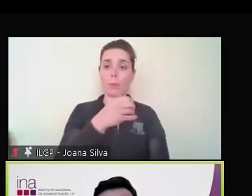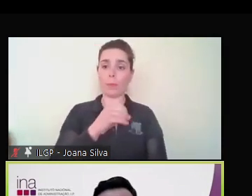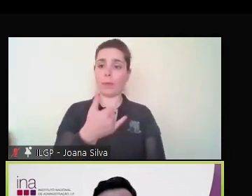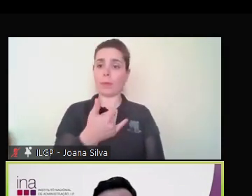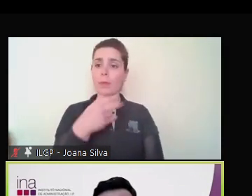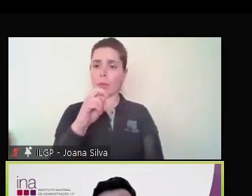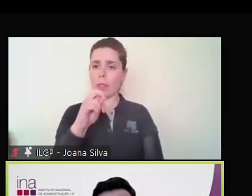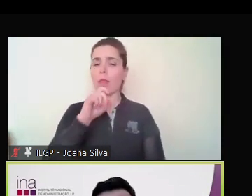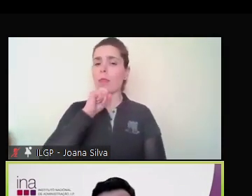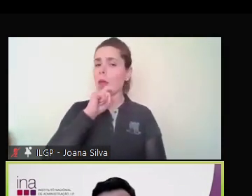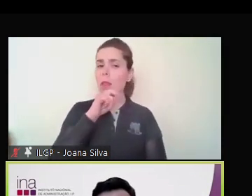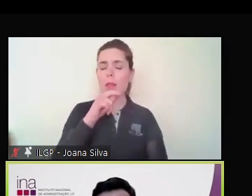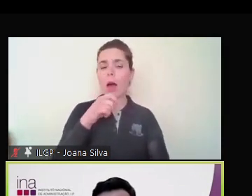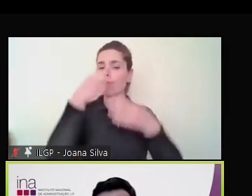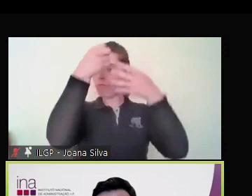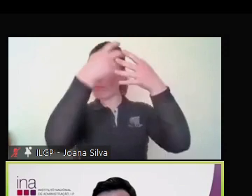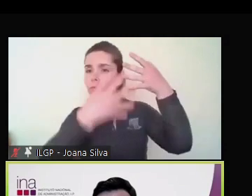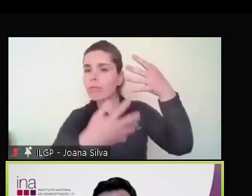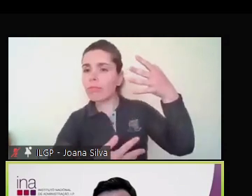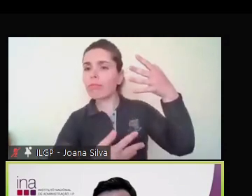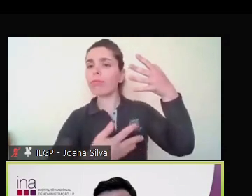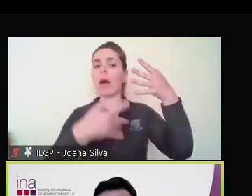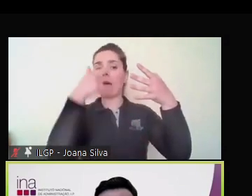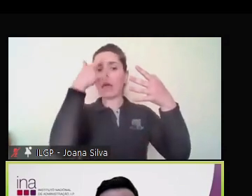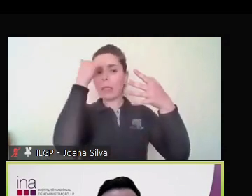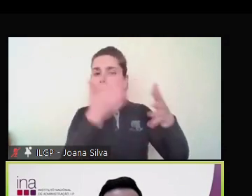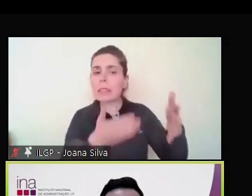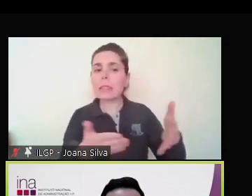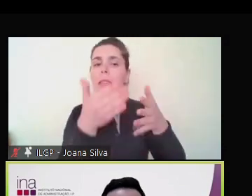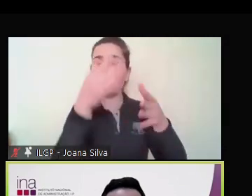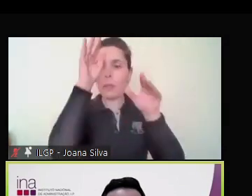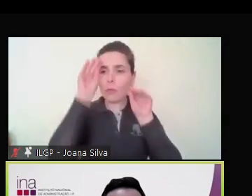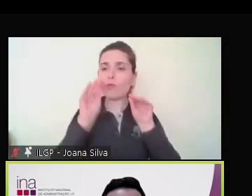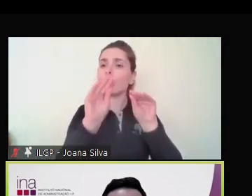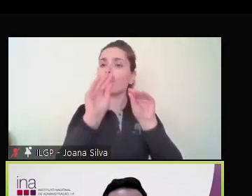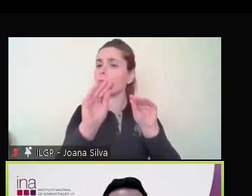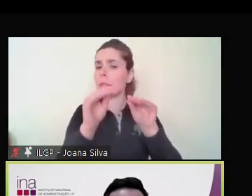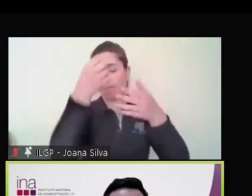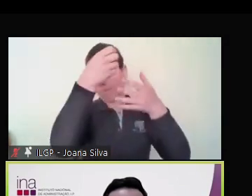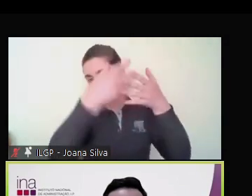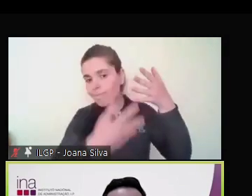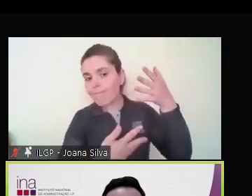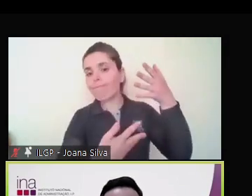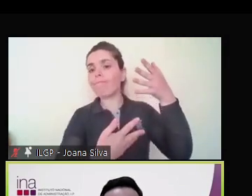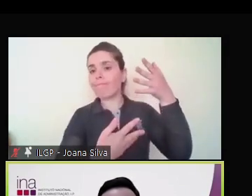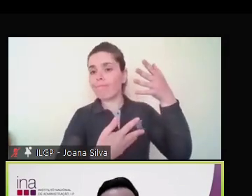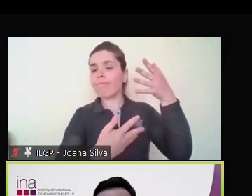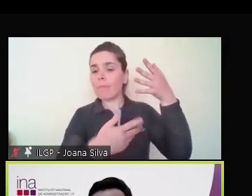conseguem consultar as várias áreas estratégicas de formação, neste caso,